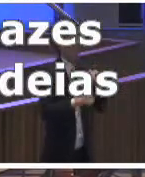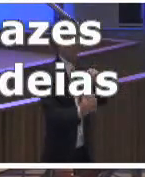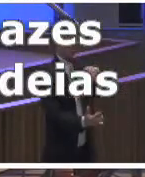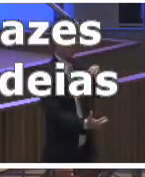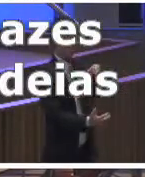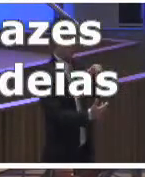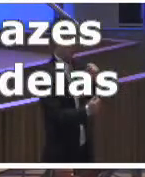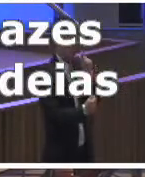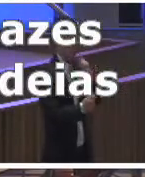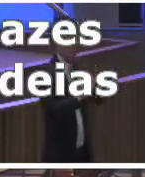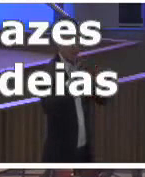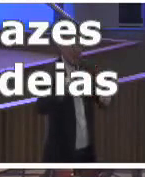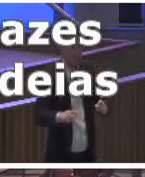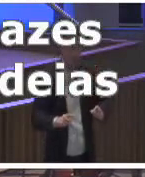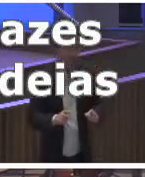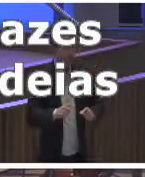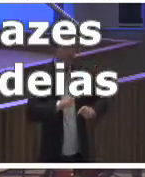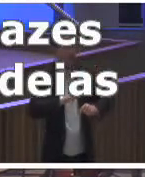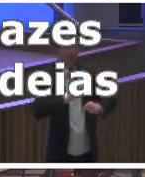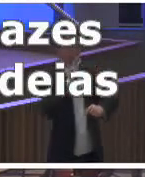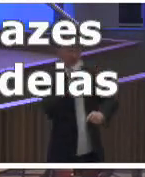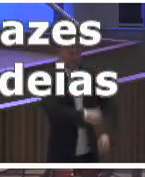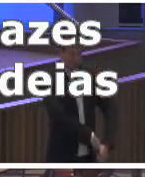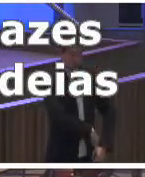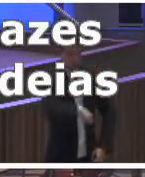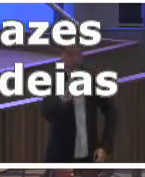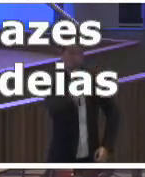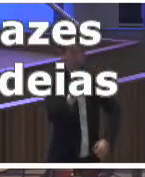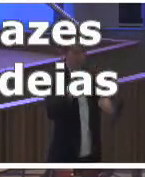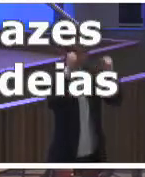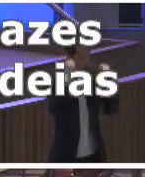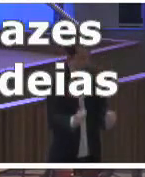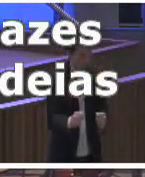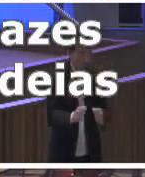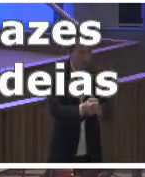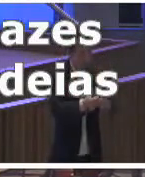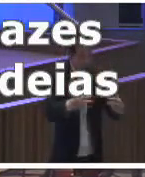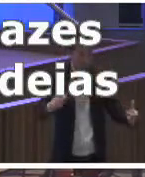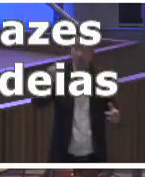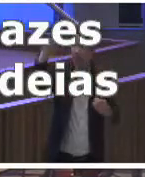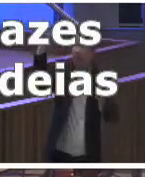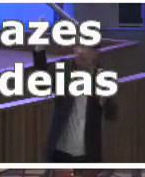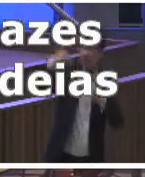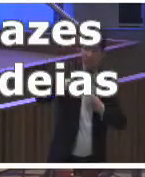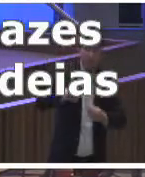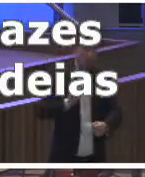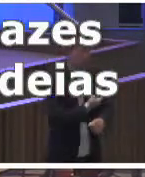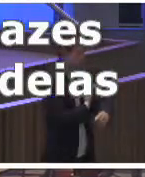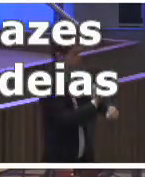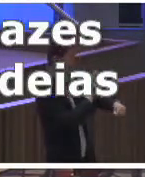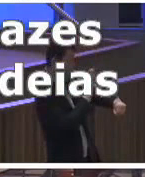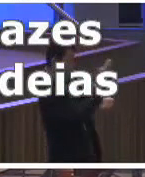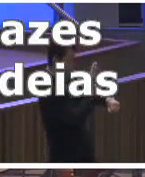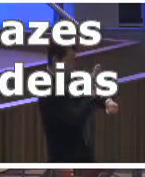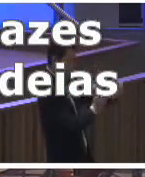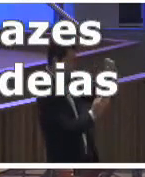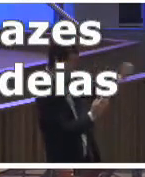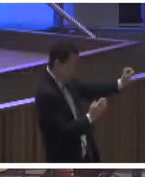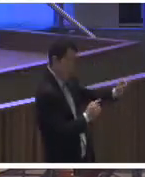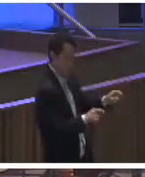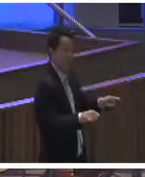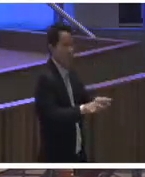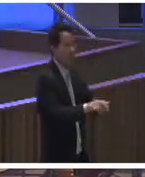poderosas de Deus, capazes de destruir fortalezas, e assim destruímos ideias falsas e